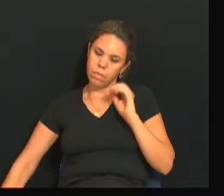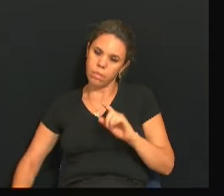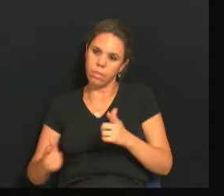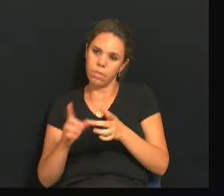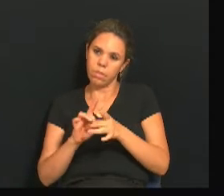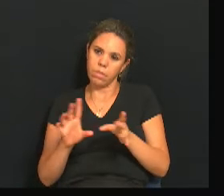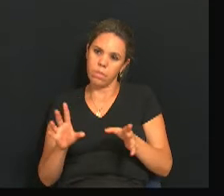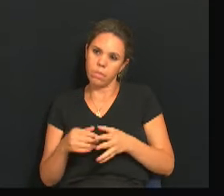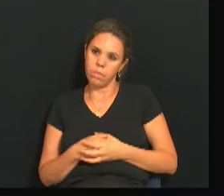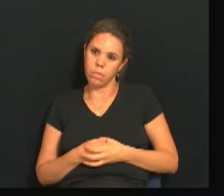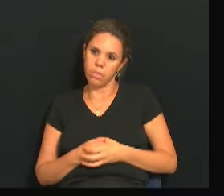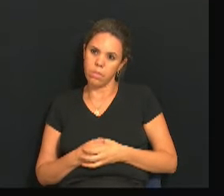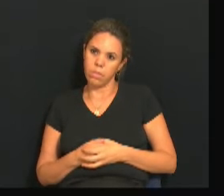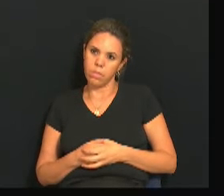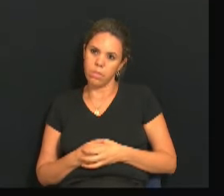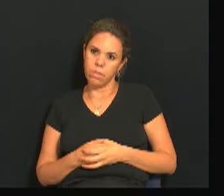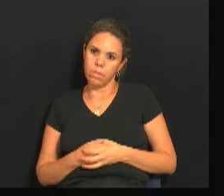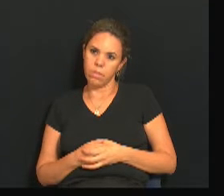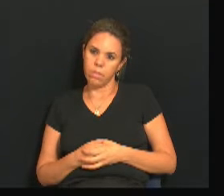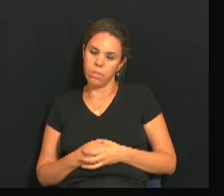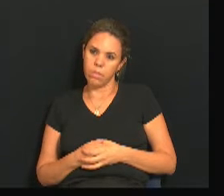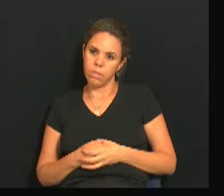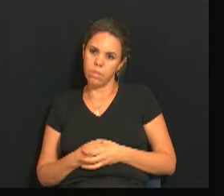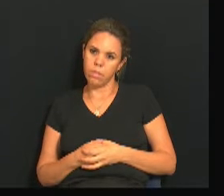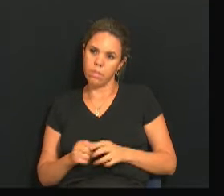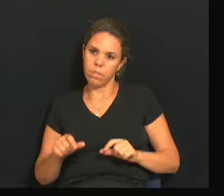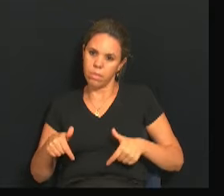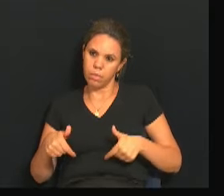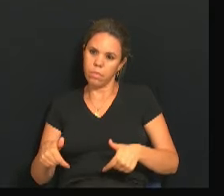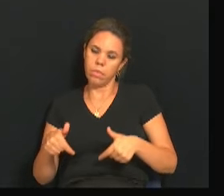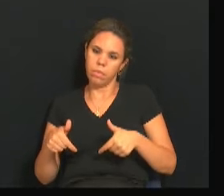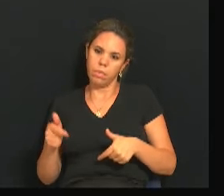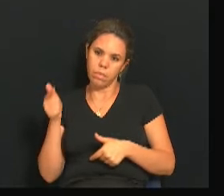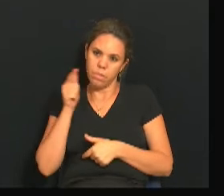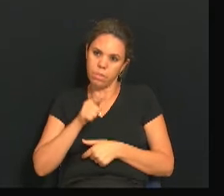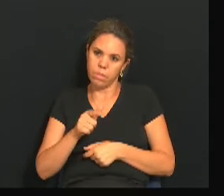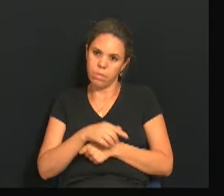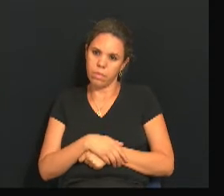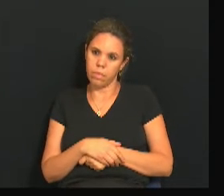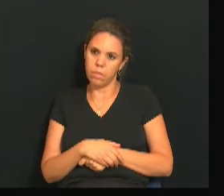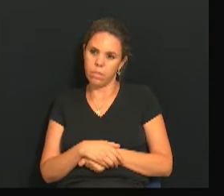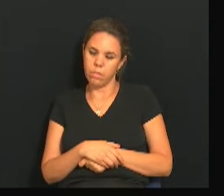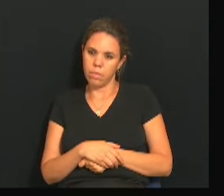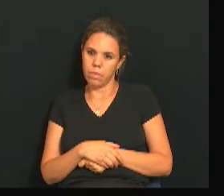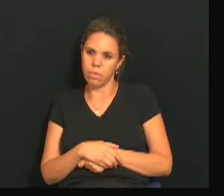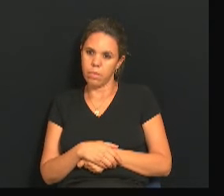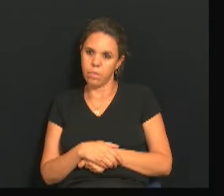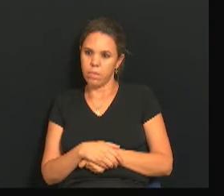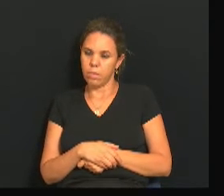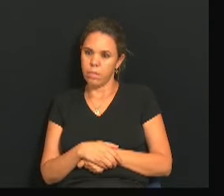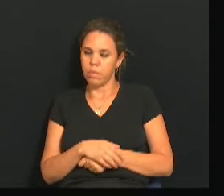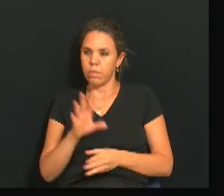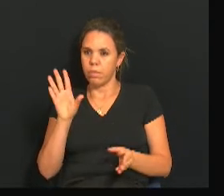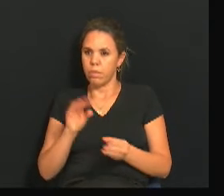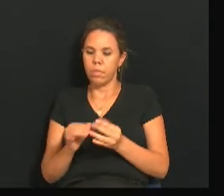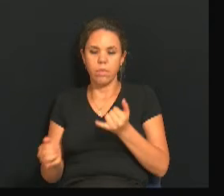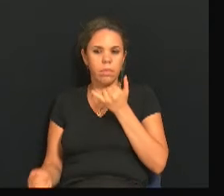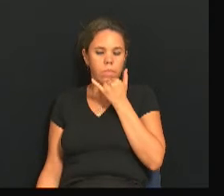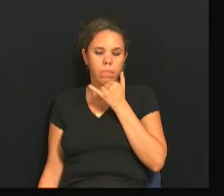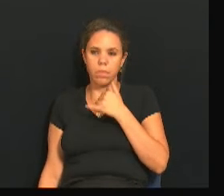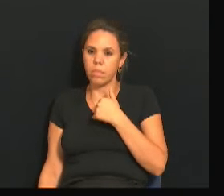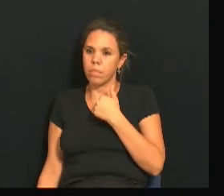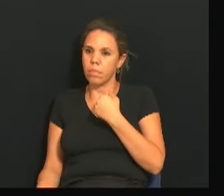abrindo espaço para toda a comunidade, pode fortalecer essa conquista que a gente já alcançou. É isso, desculpa se passei um pouco do